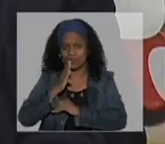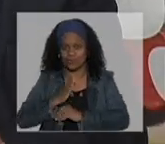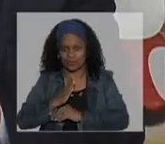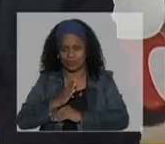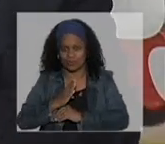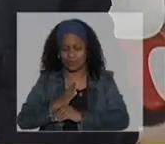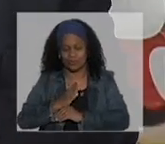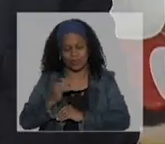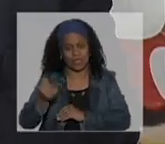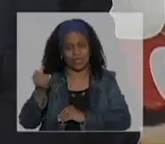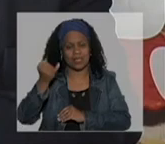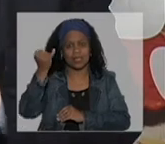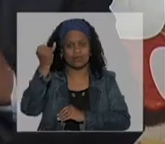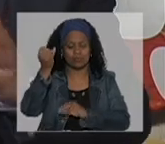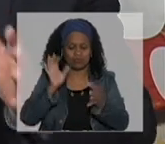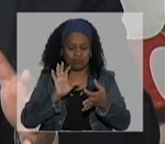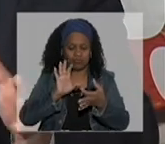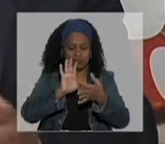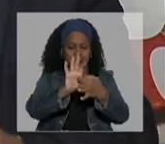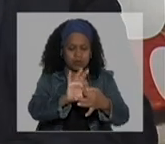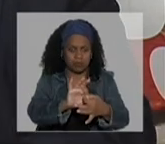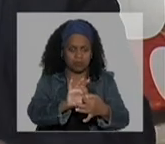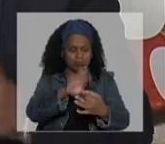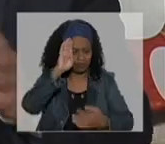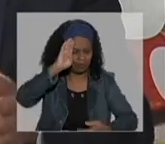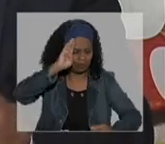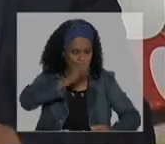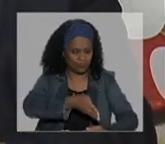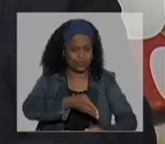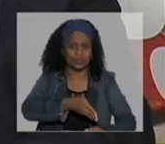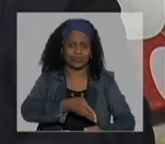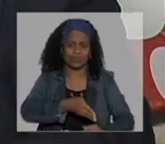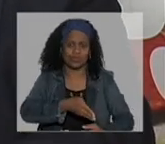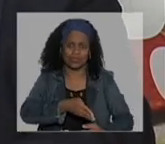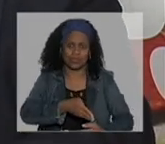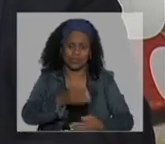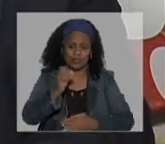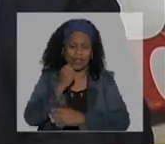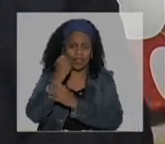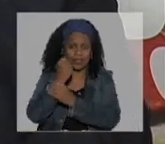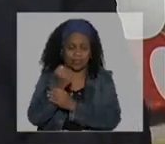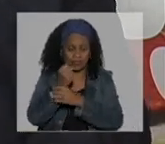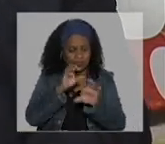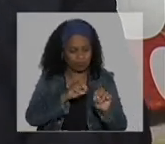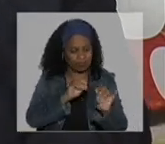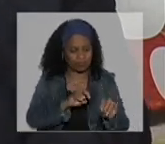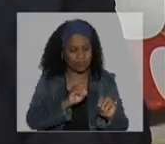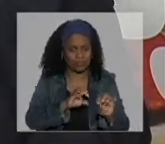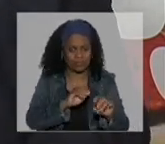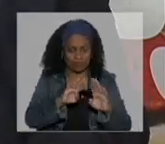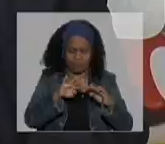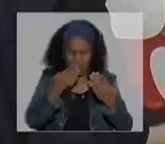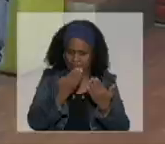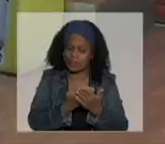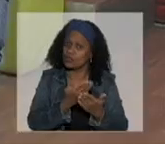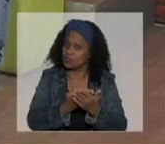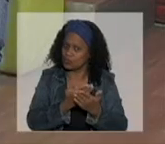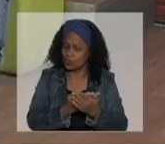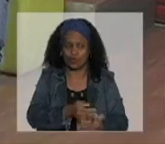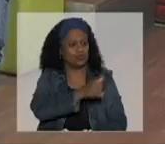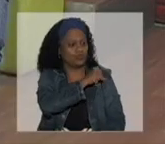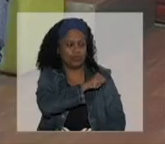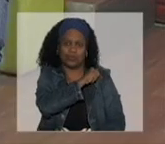Brasil e é importante destacar, diretamente vinculado à garantia do direito à educação, já que